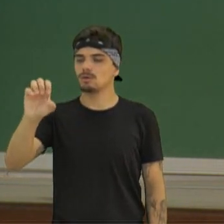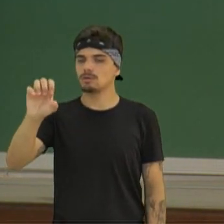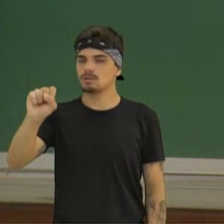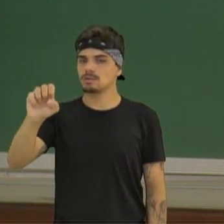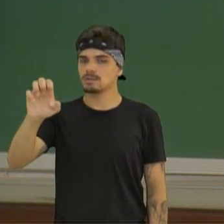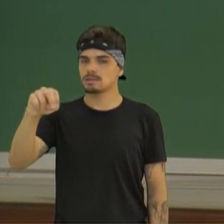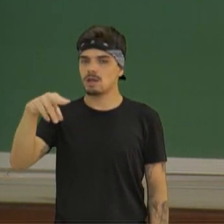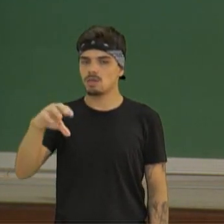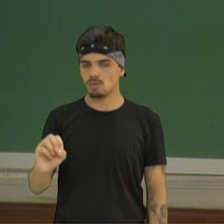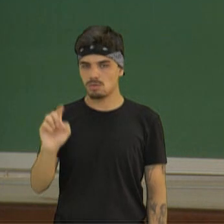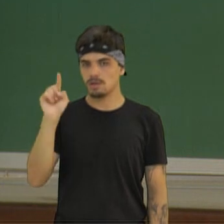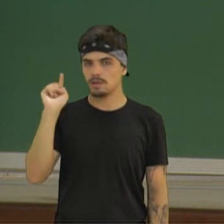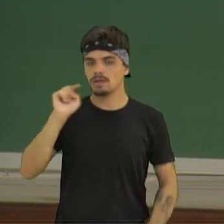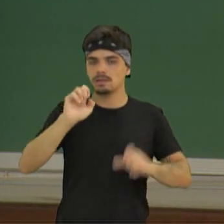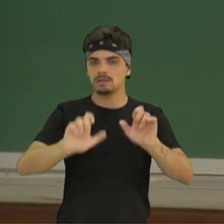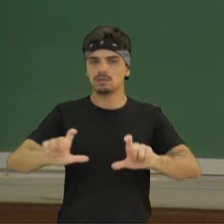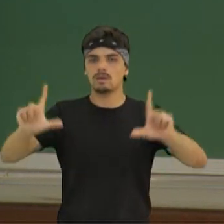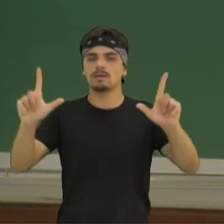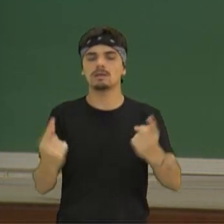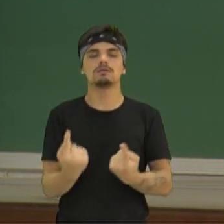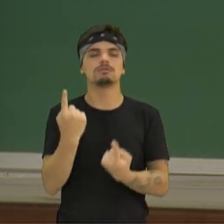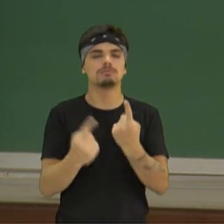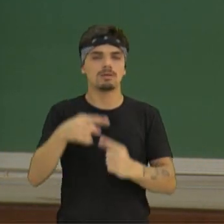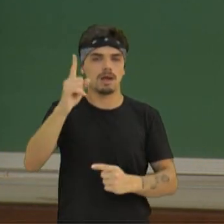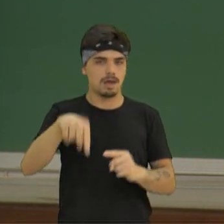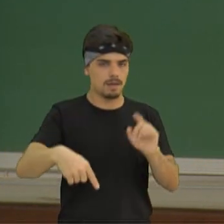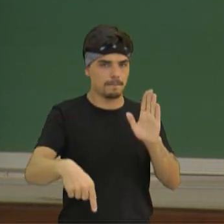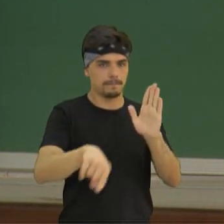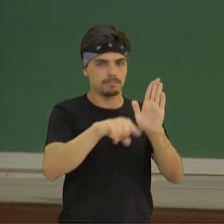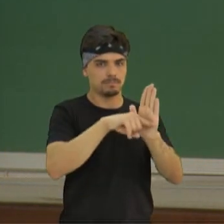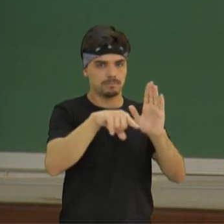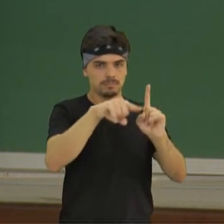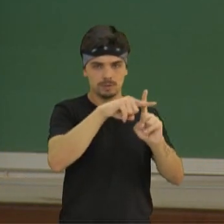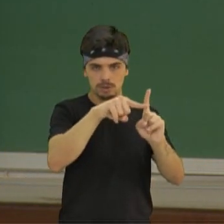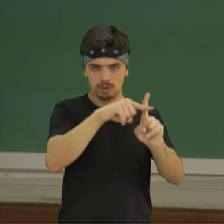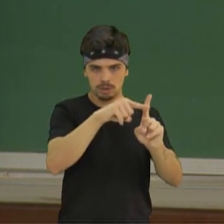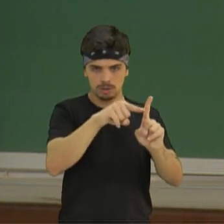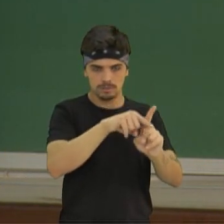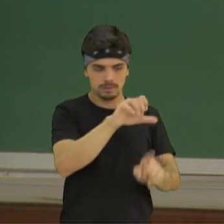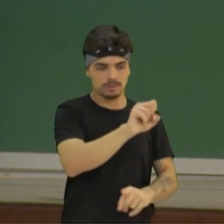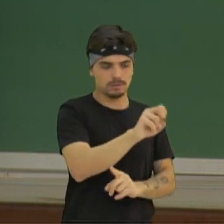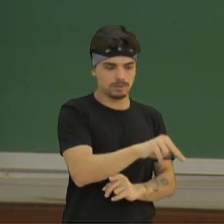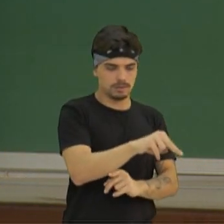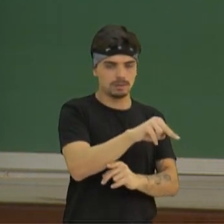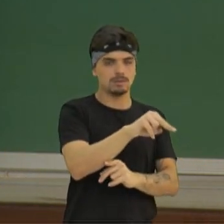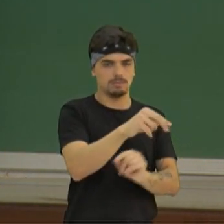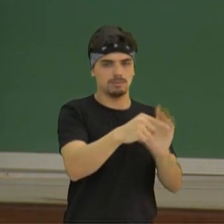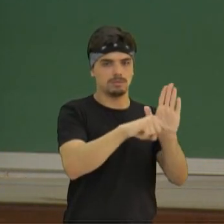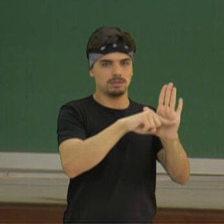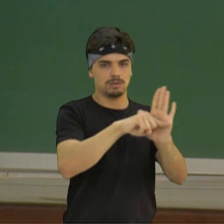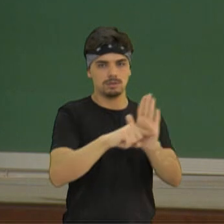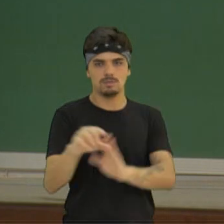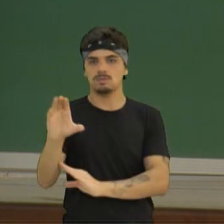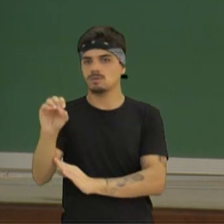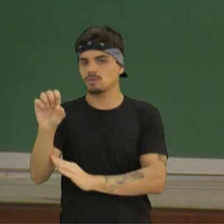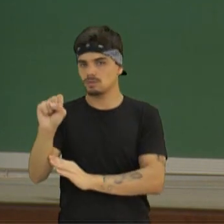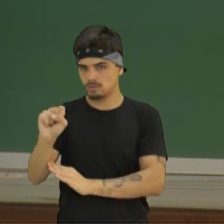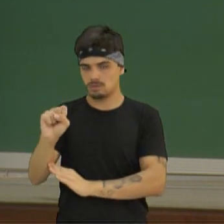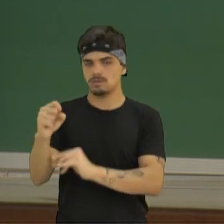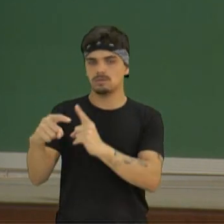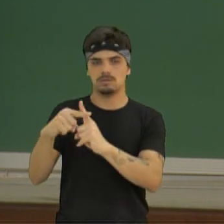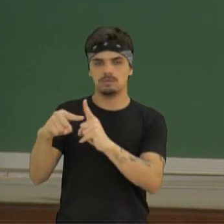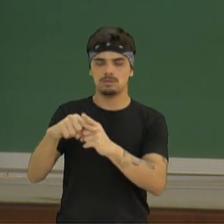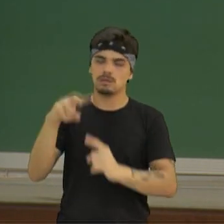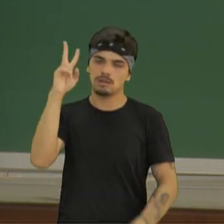Reforçando, cosseno nesse quadrante, pessoal, positivo, né? O seno é negativo, mas o cosseno é positivo. Tem sempre que lembrar